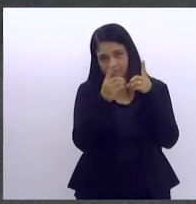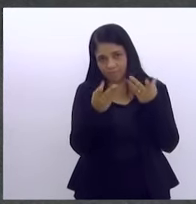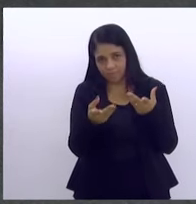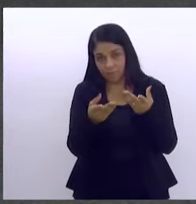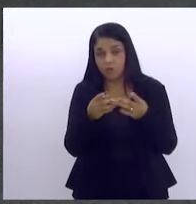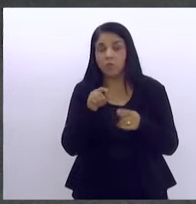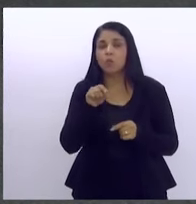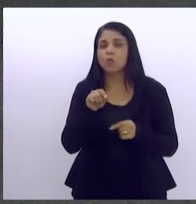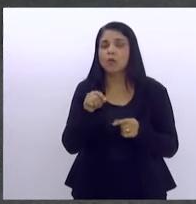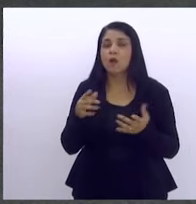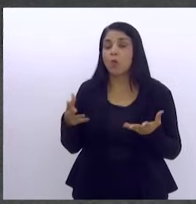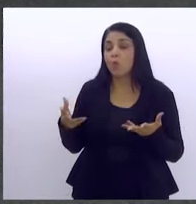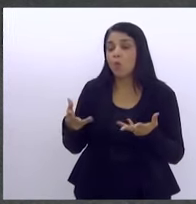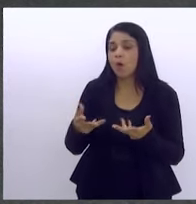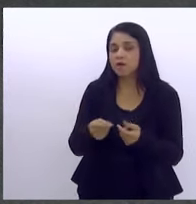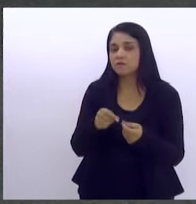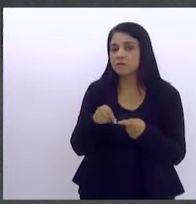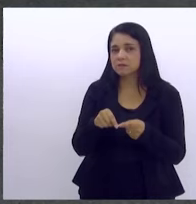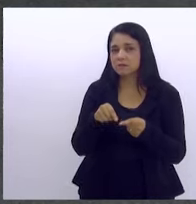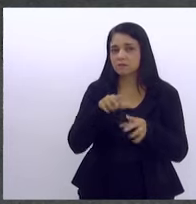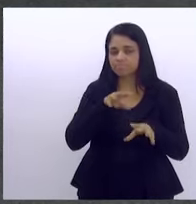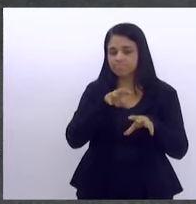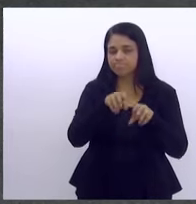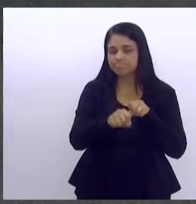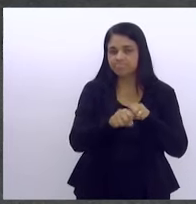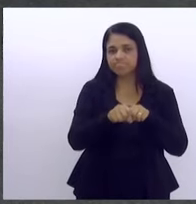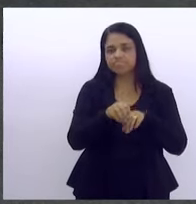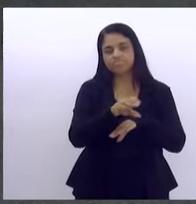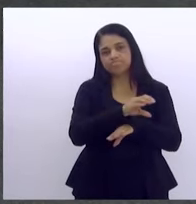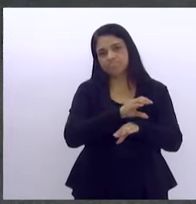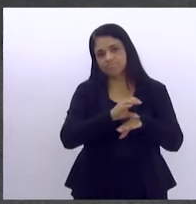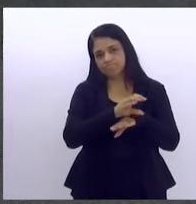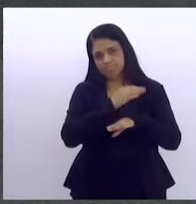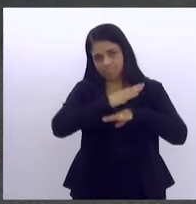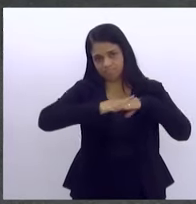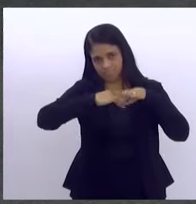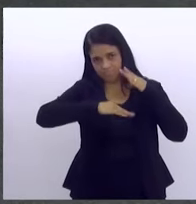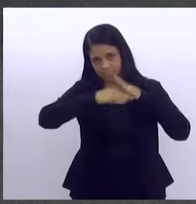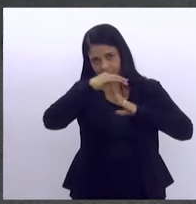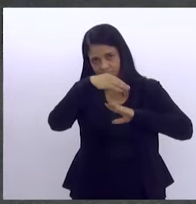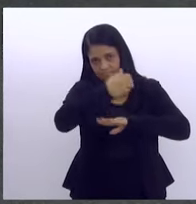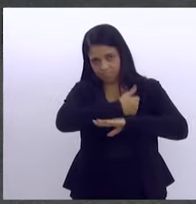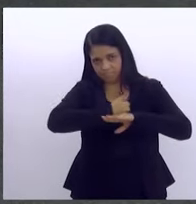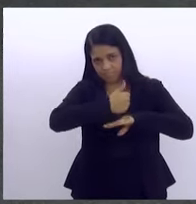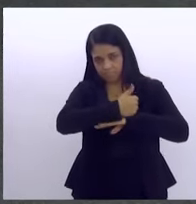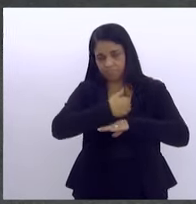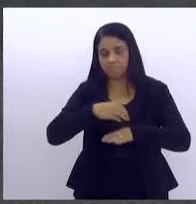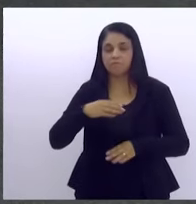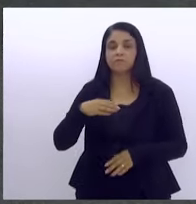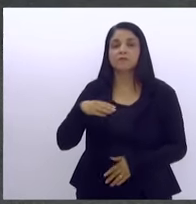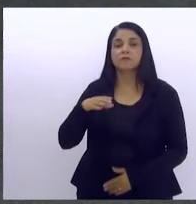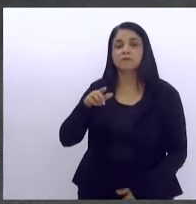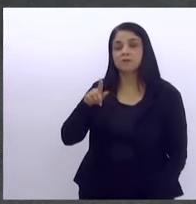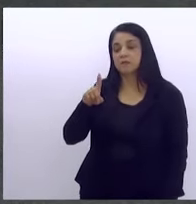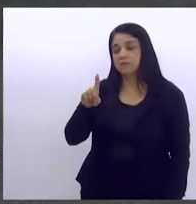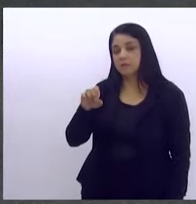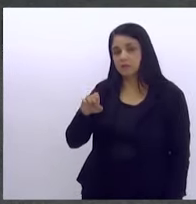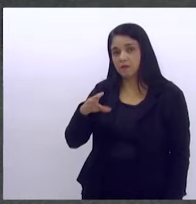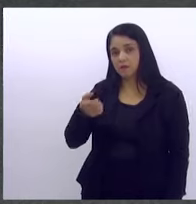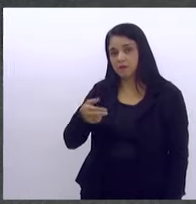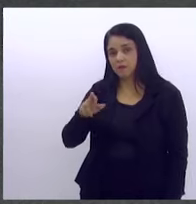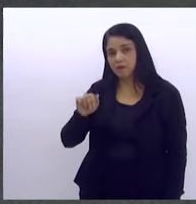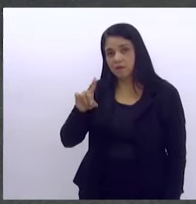acho que a qualificação dos profissionais do DECRAD é fundamental em todas as esferas, sejam elas raciais, sejam elas